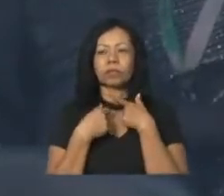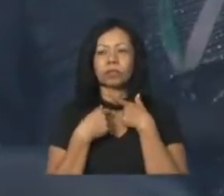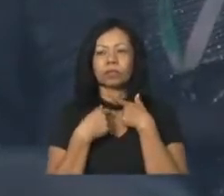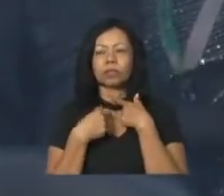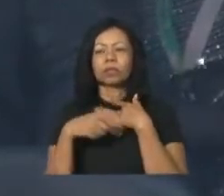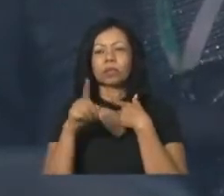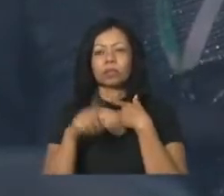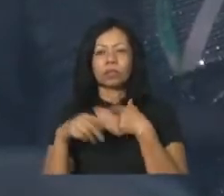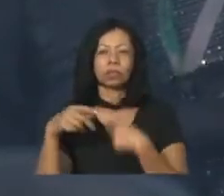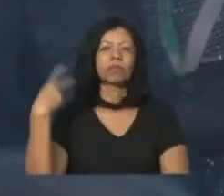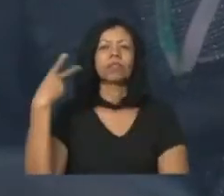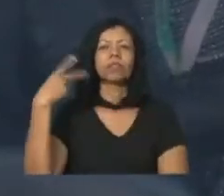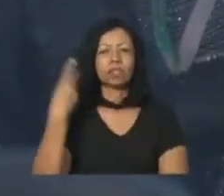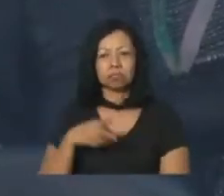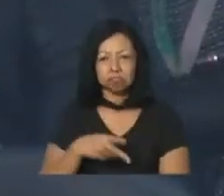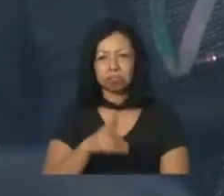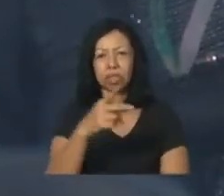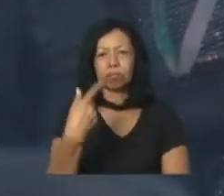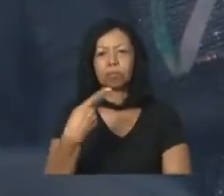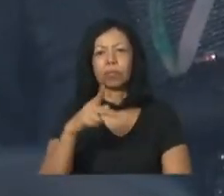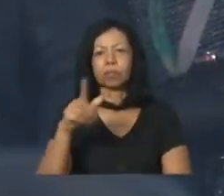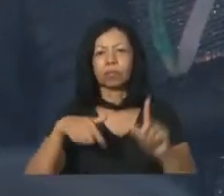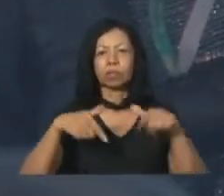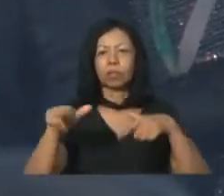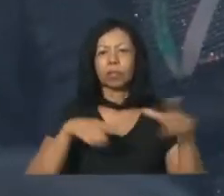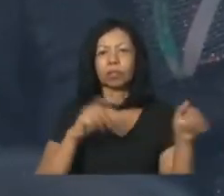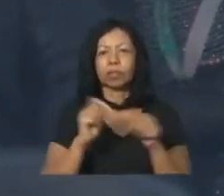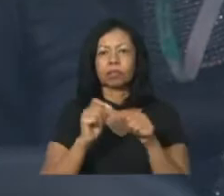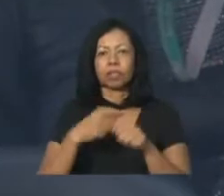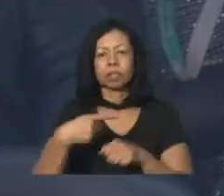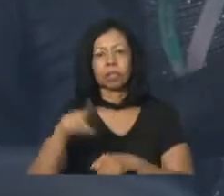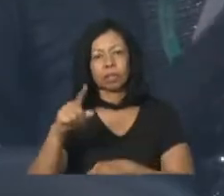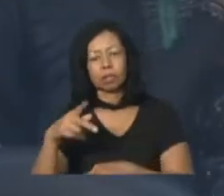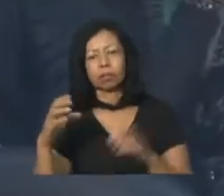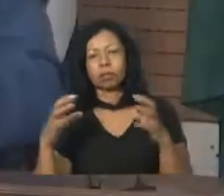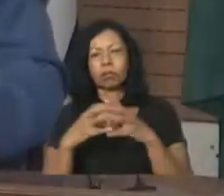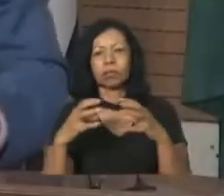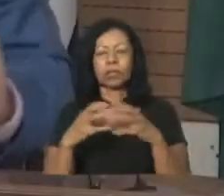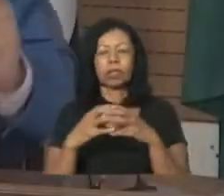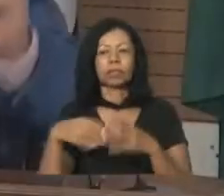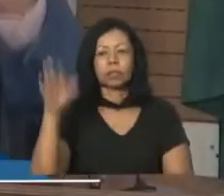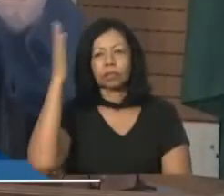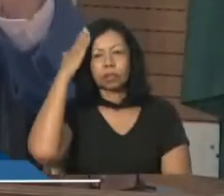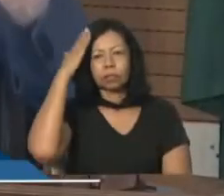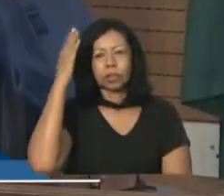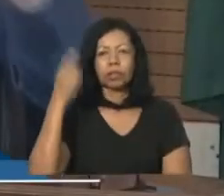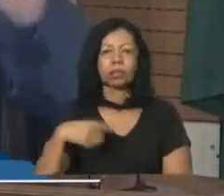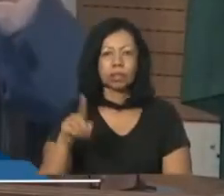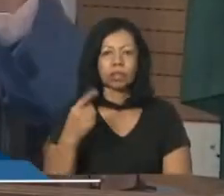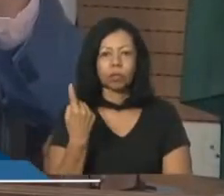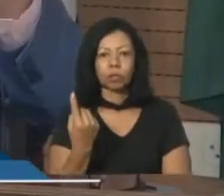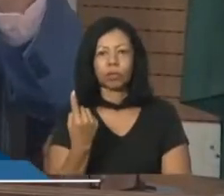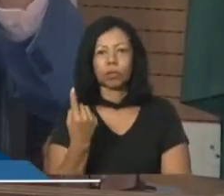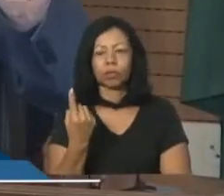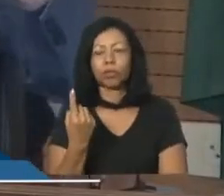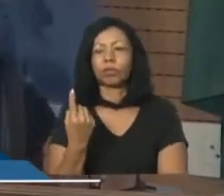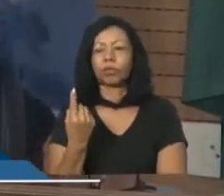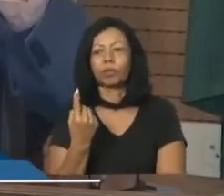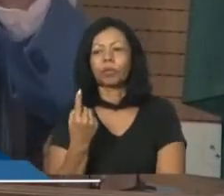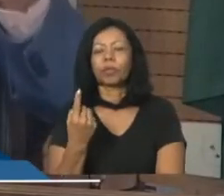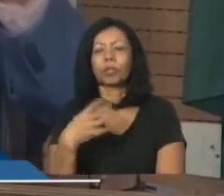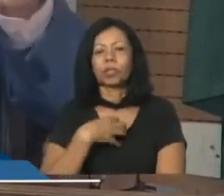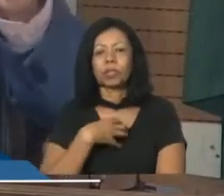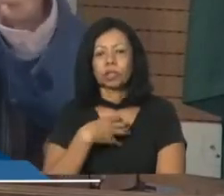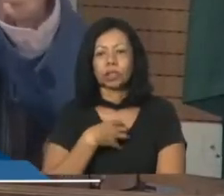mais de ser parlamentar, pelo trabalho que se executa naquela comunidade, sabedor de que aquele é o único e a